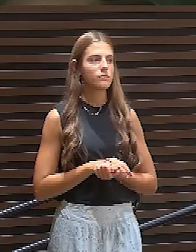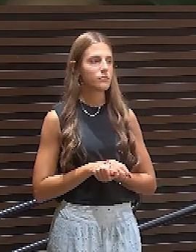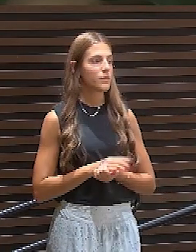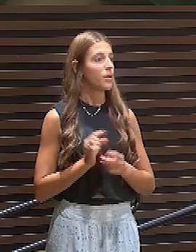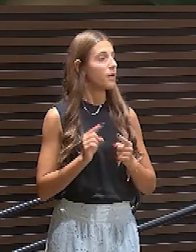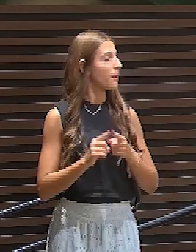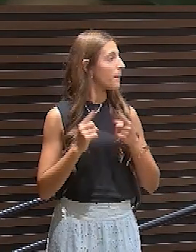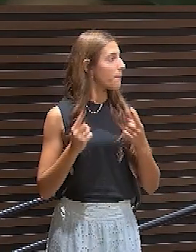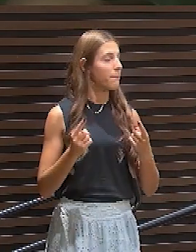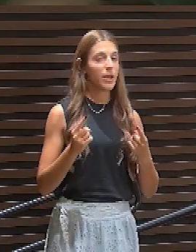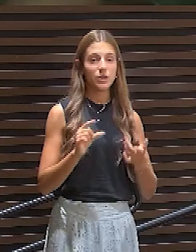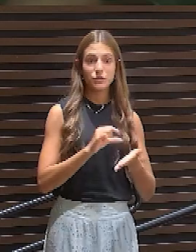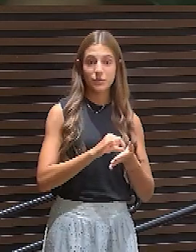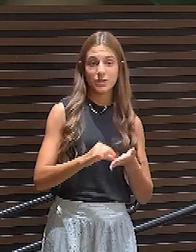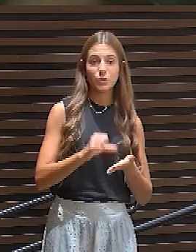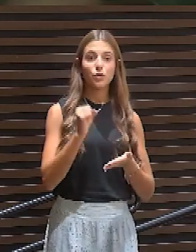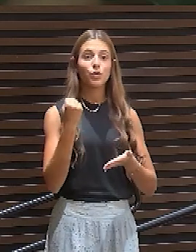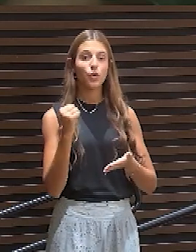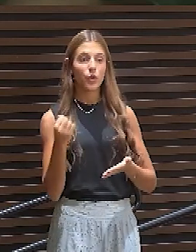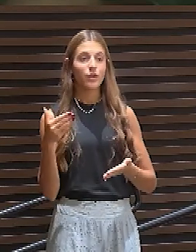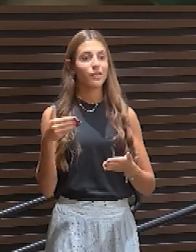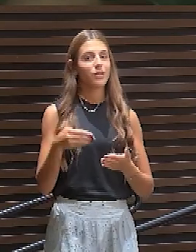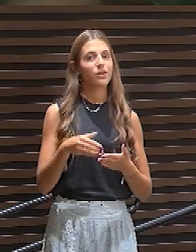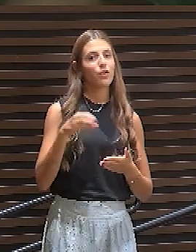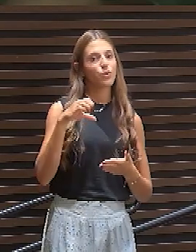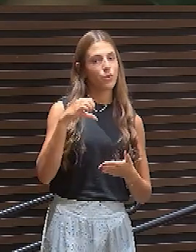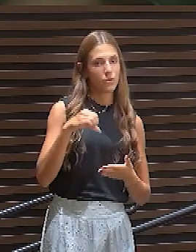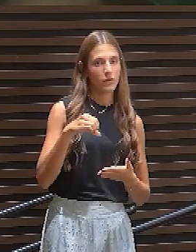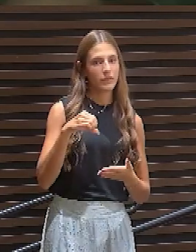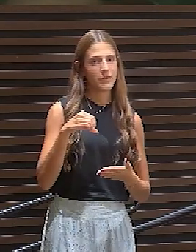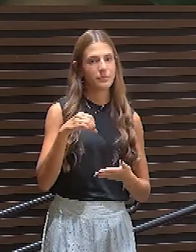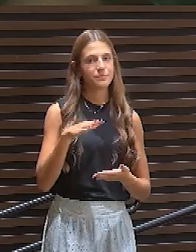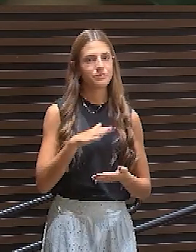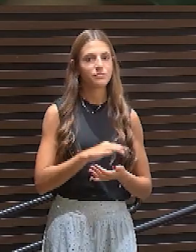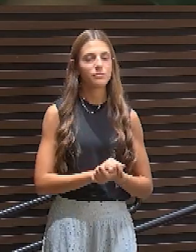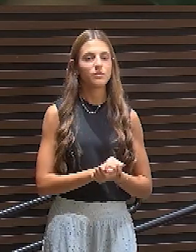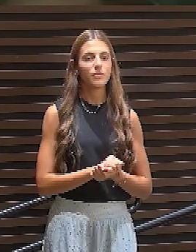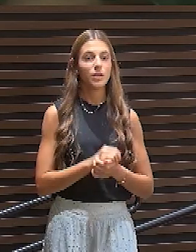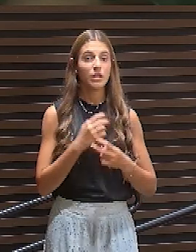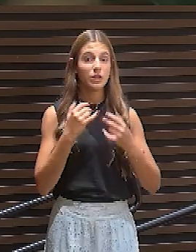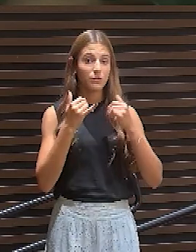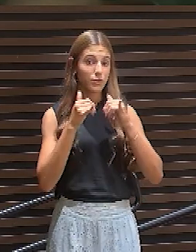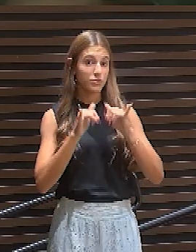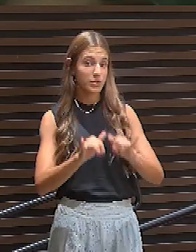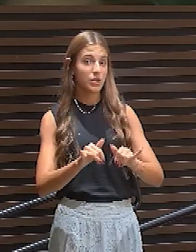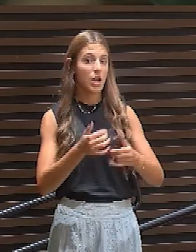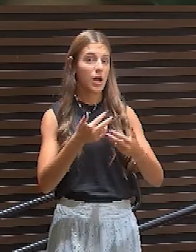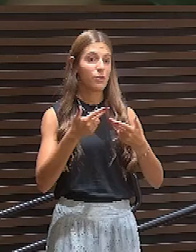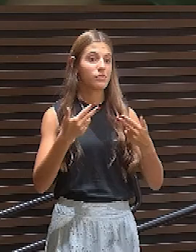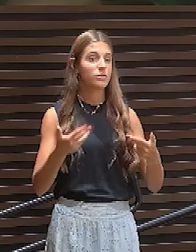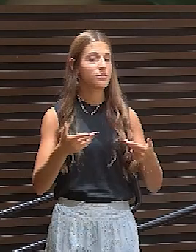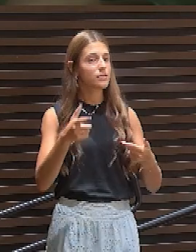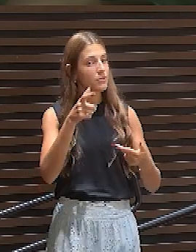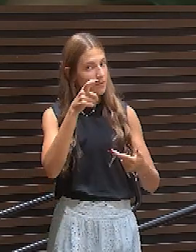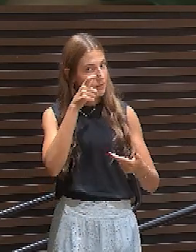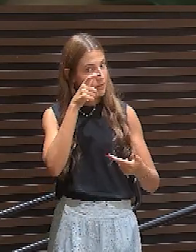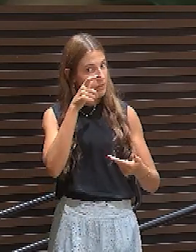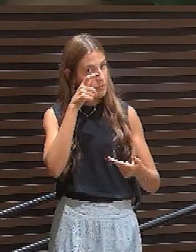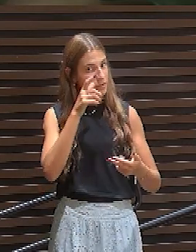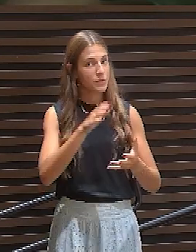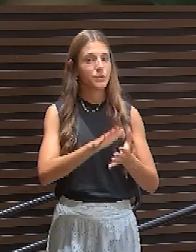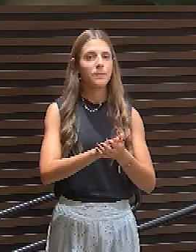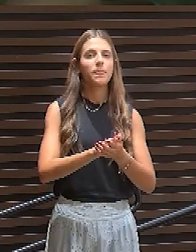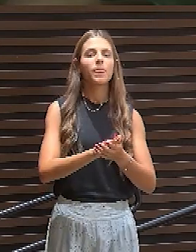Mas os versículos 8 e 9, eles vão dizer alguma coisa que é interessante.